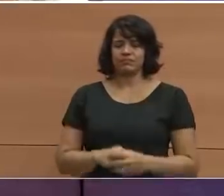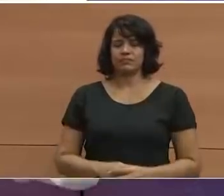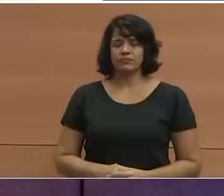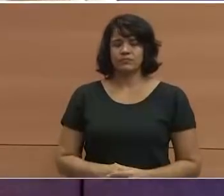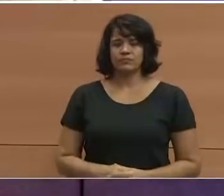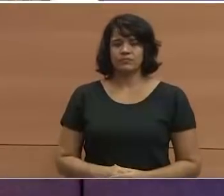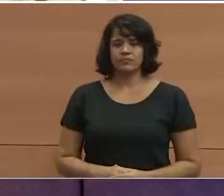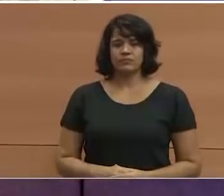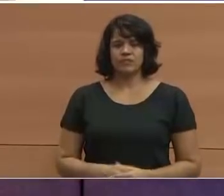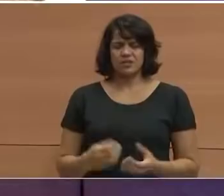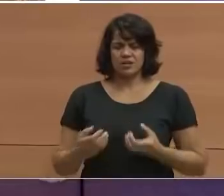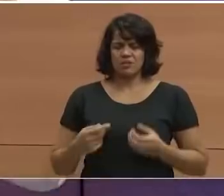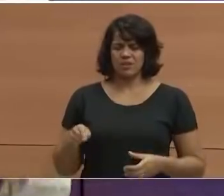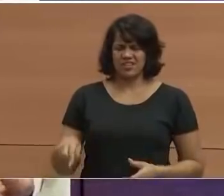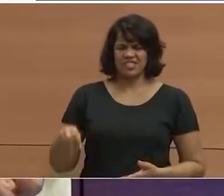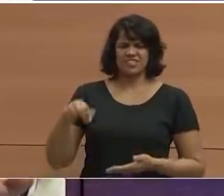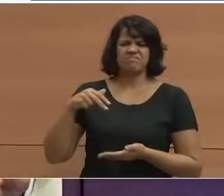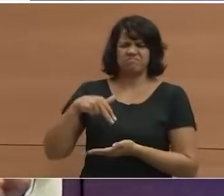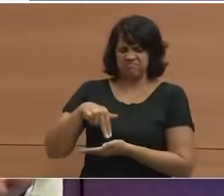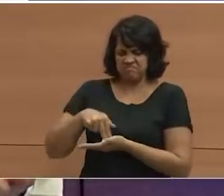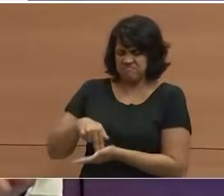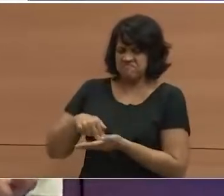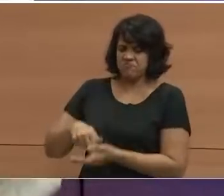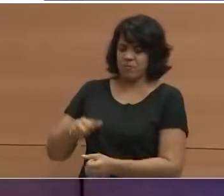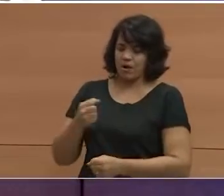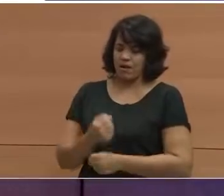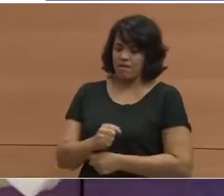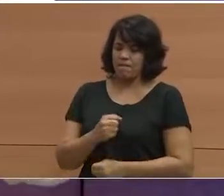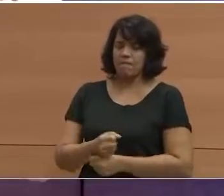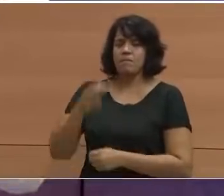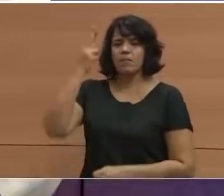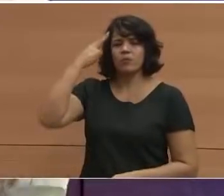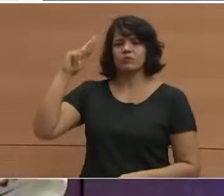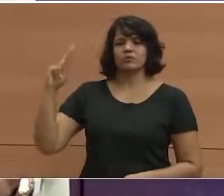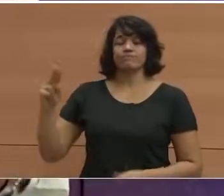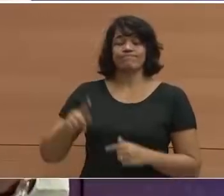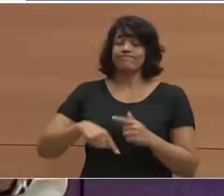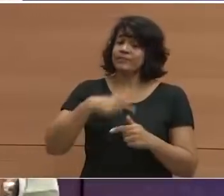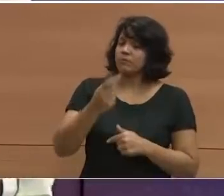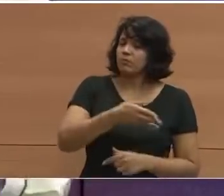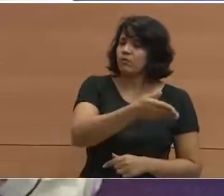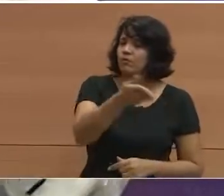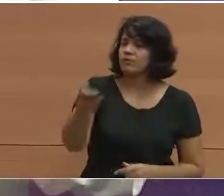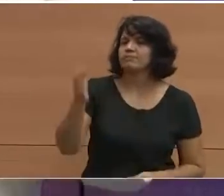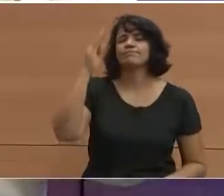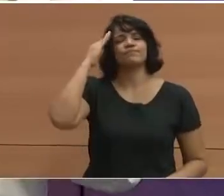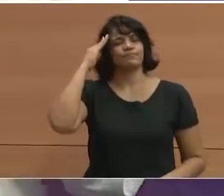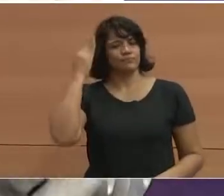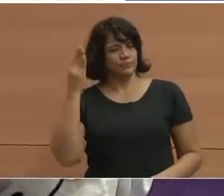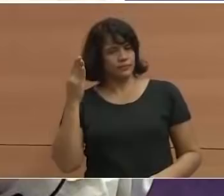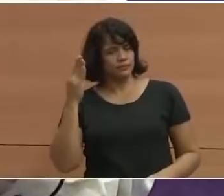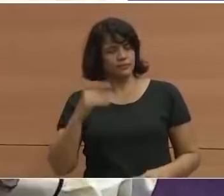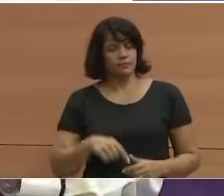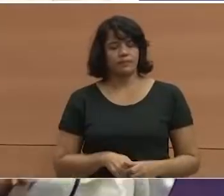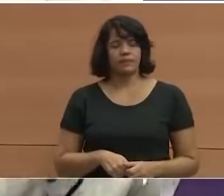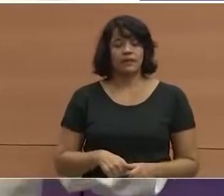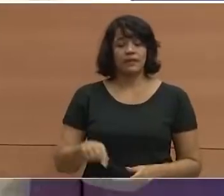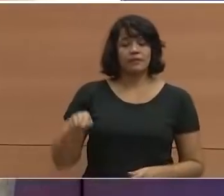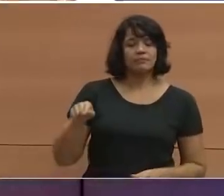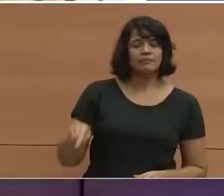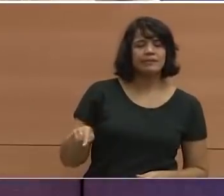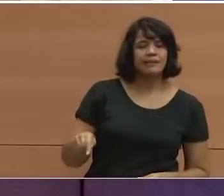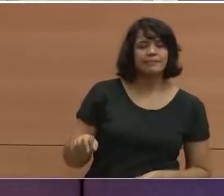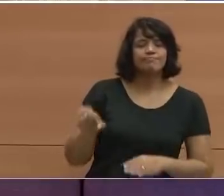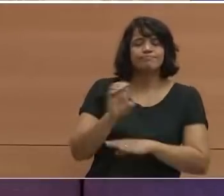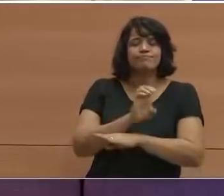sua obra em Éfeso. Depois vocês vão entender porque eu estou enfatizando isso. Em Éfeso, ele montou